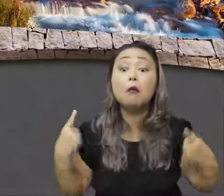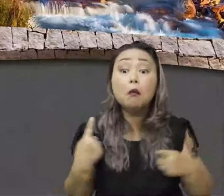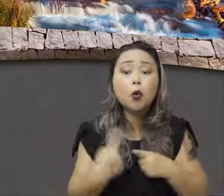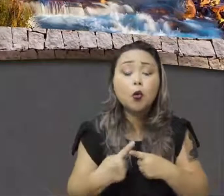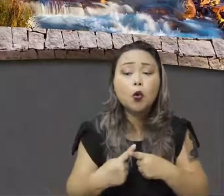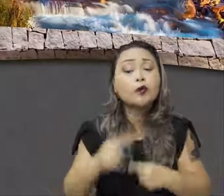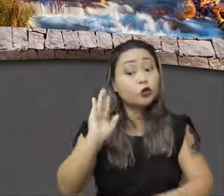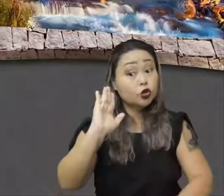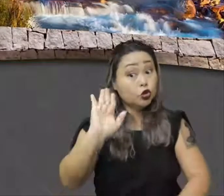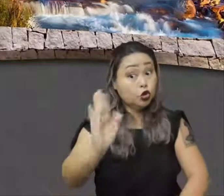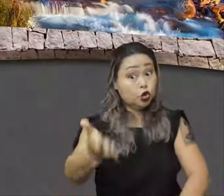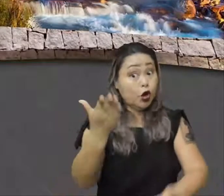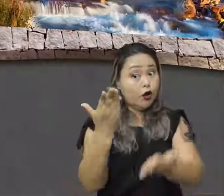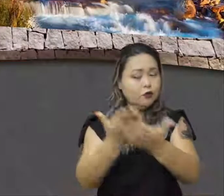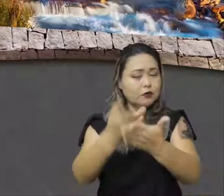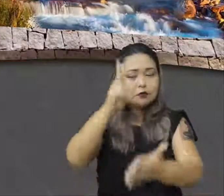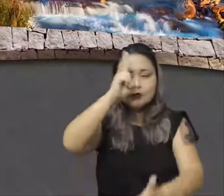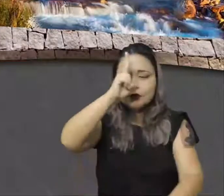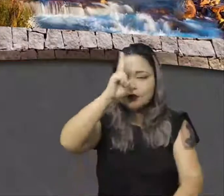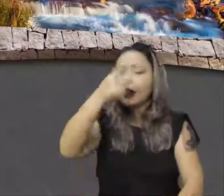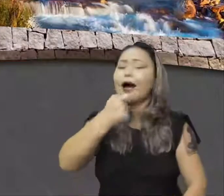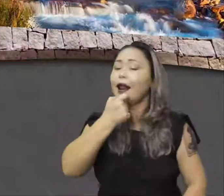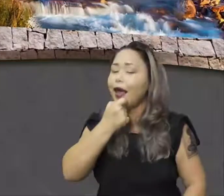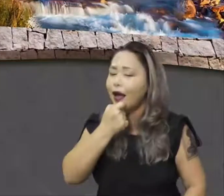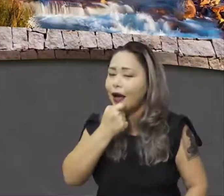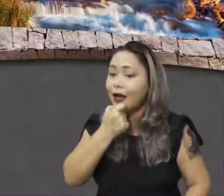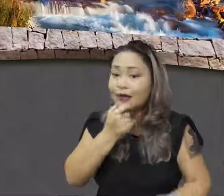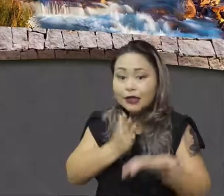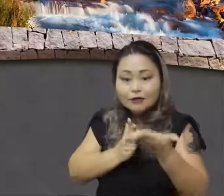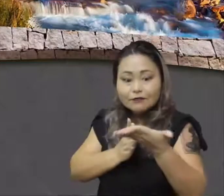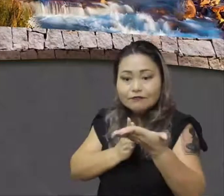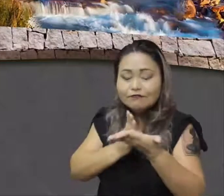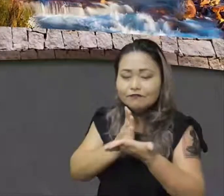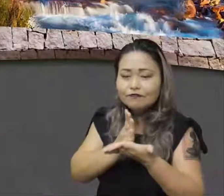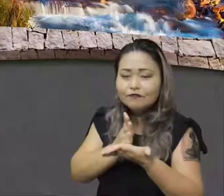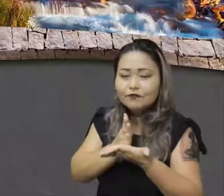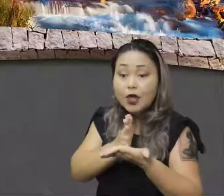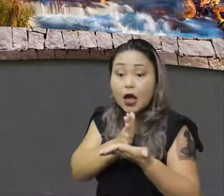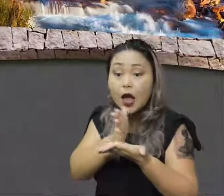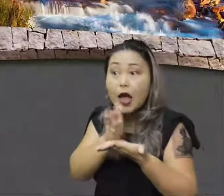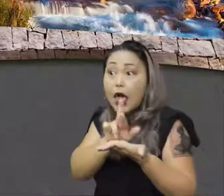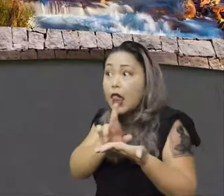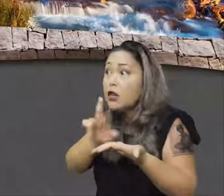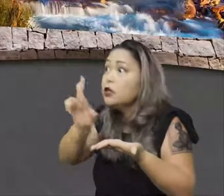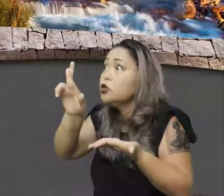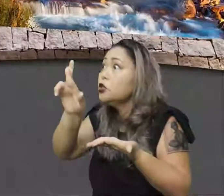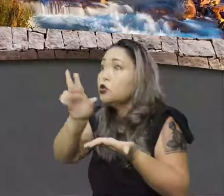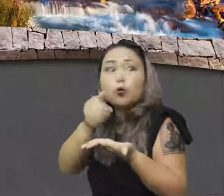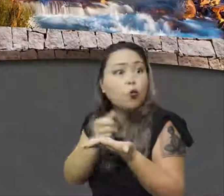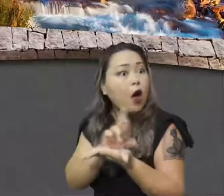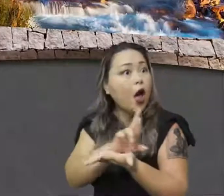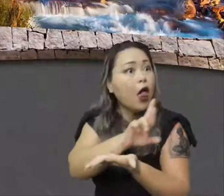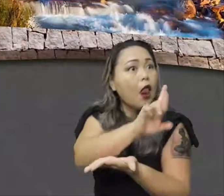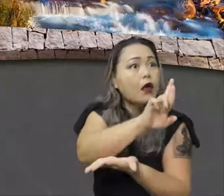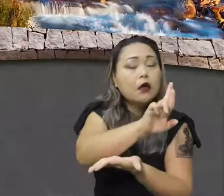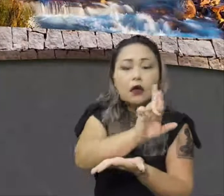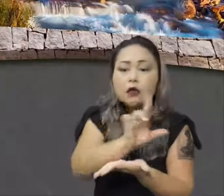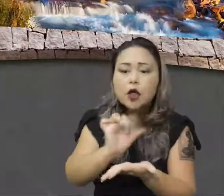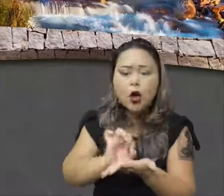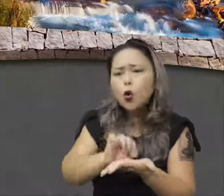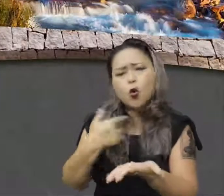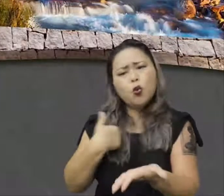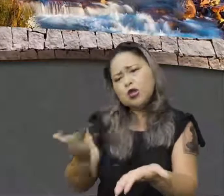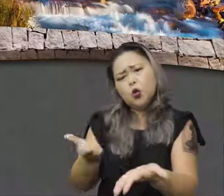Você já estudou isso em história, viu que na Inglaterra teve um racha com relação à religião. Não é só hoje que se discute a